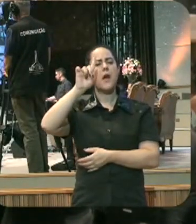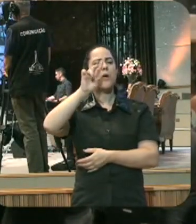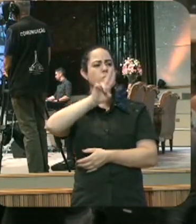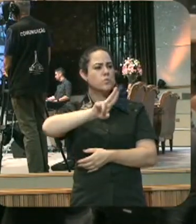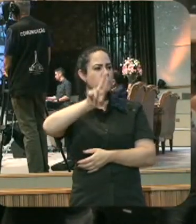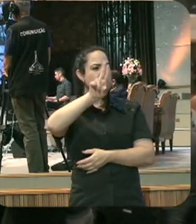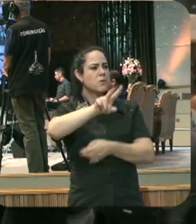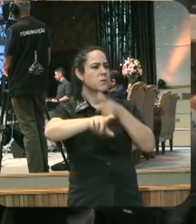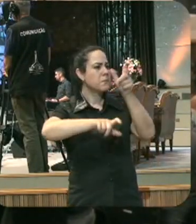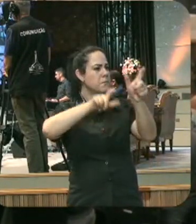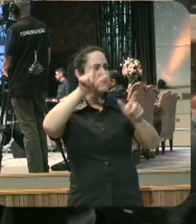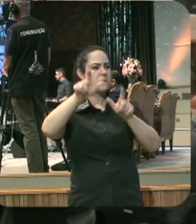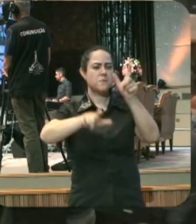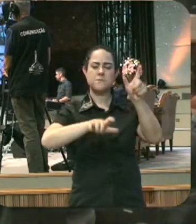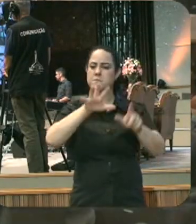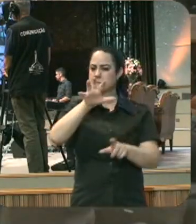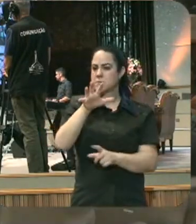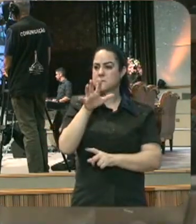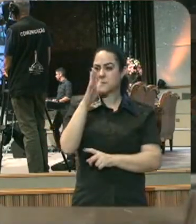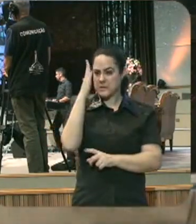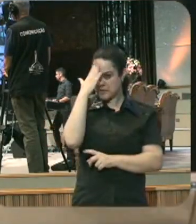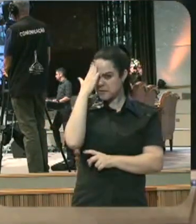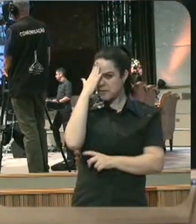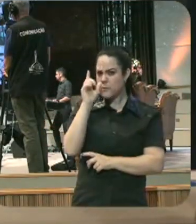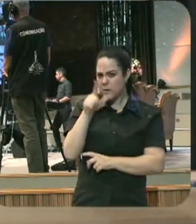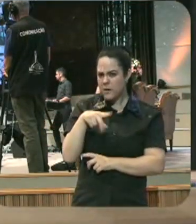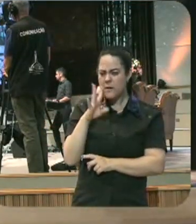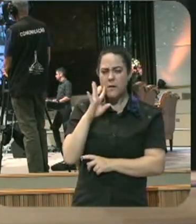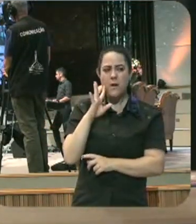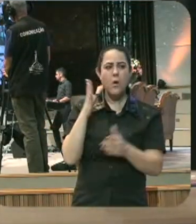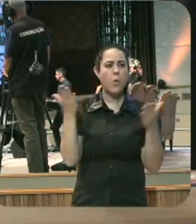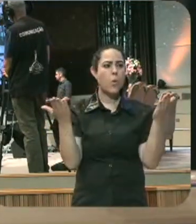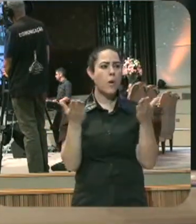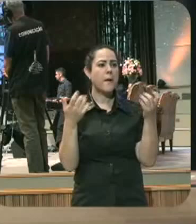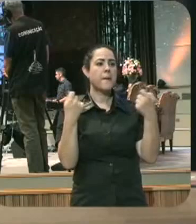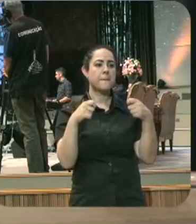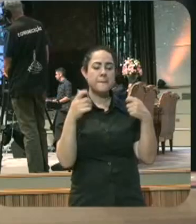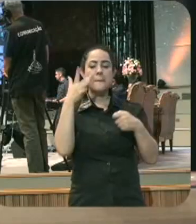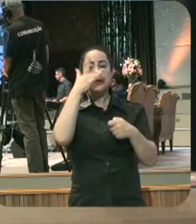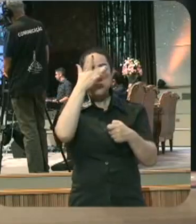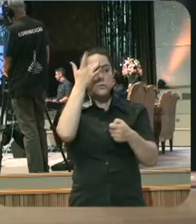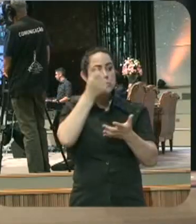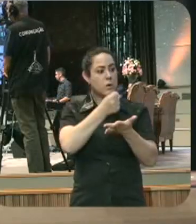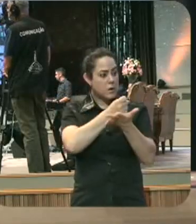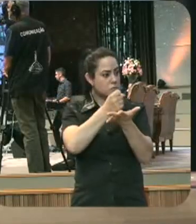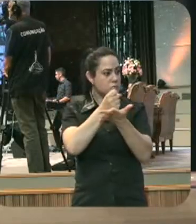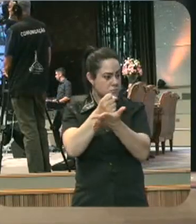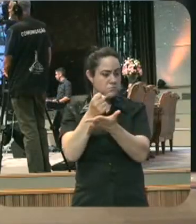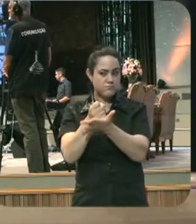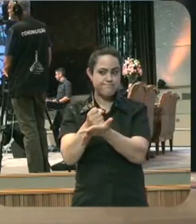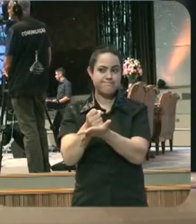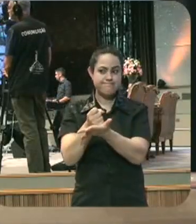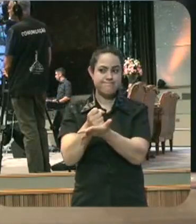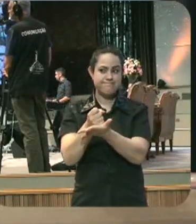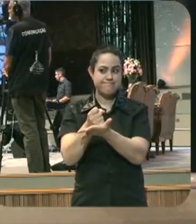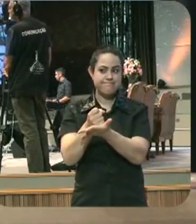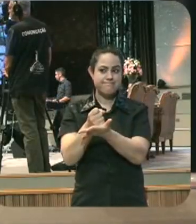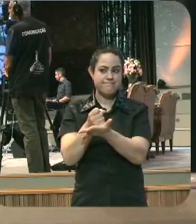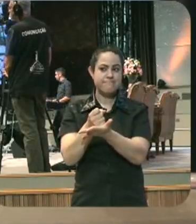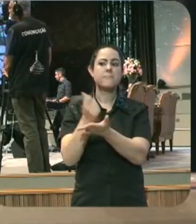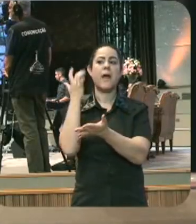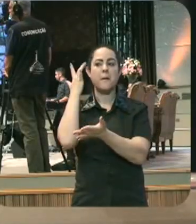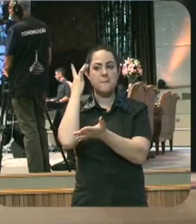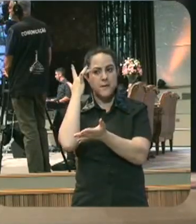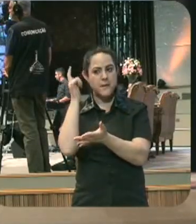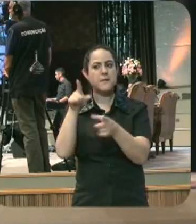seu povo gente assim. E vou dizer, sabe o que é legal? É que hoje você precisa de um carregador de mudança do teu lado, mas